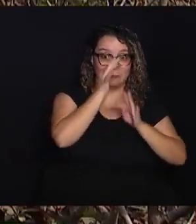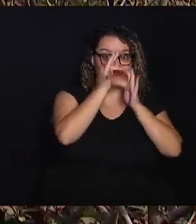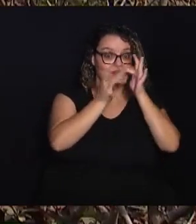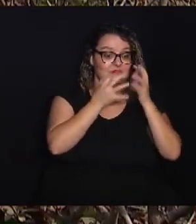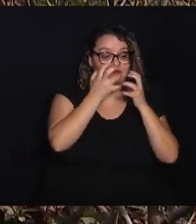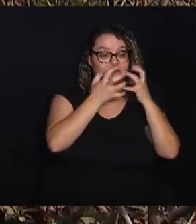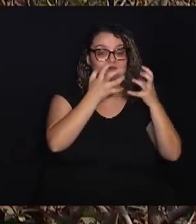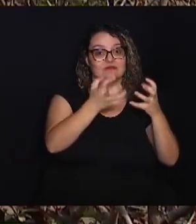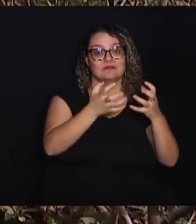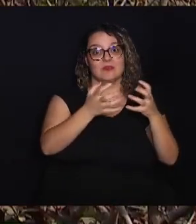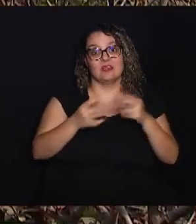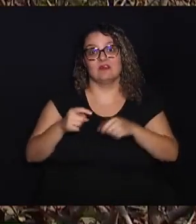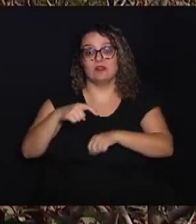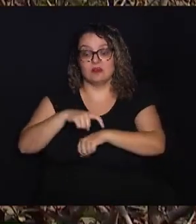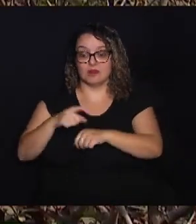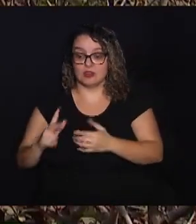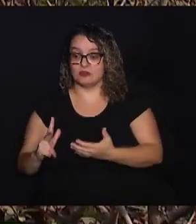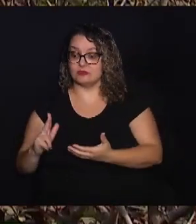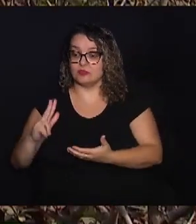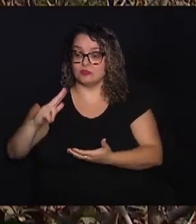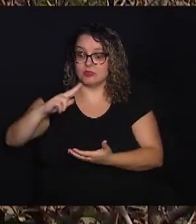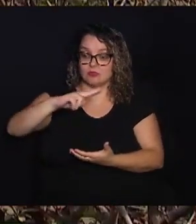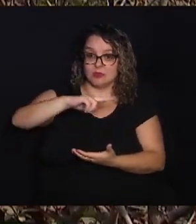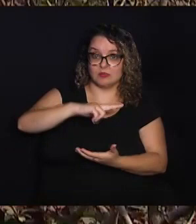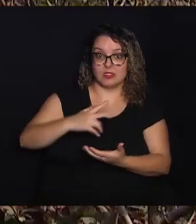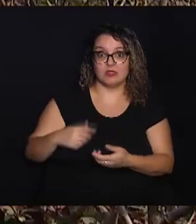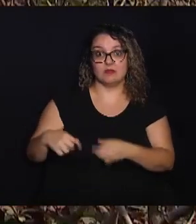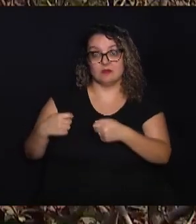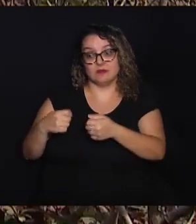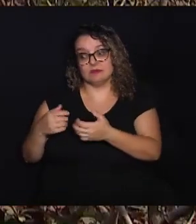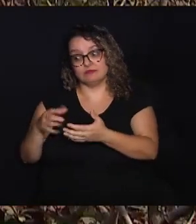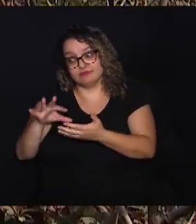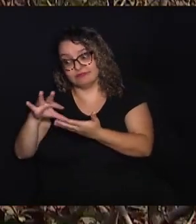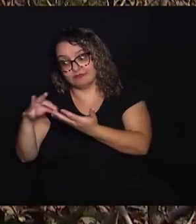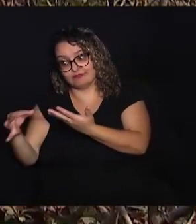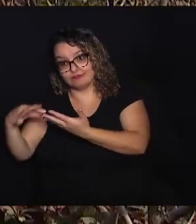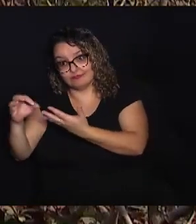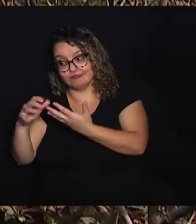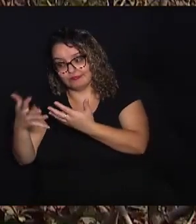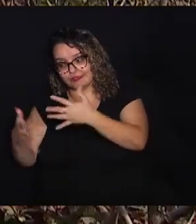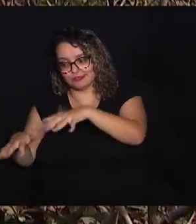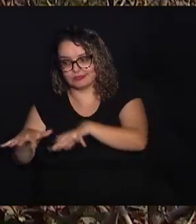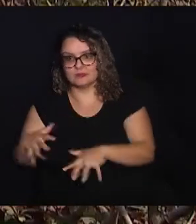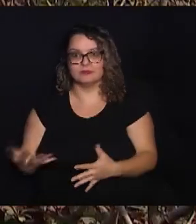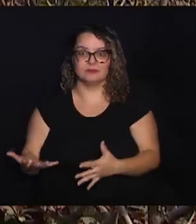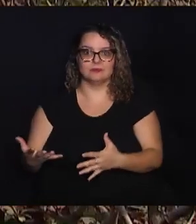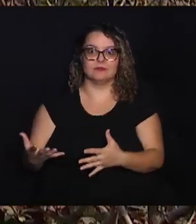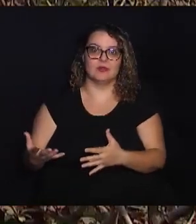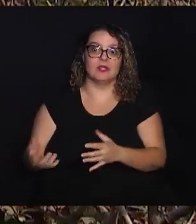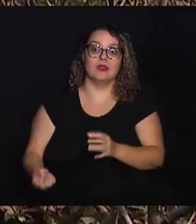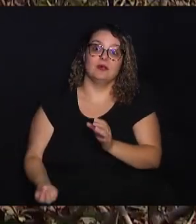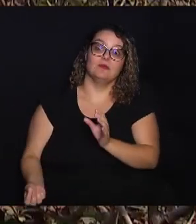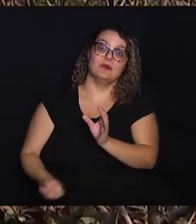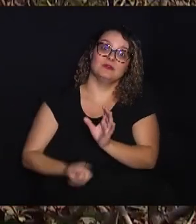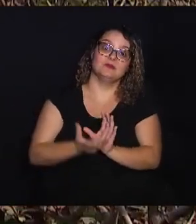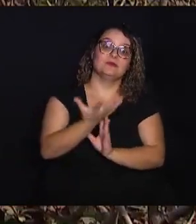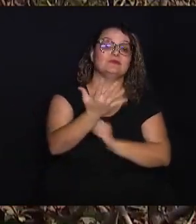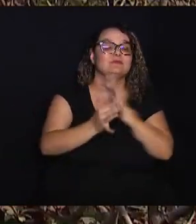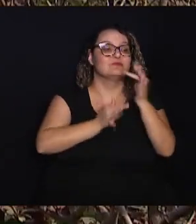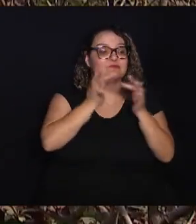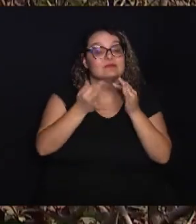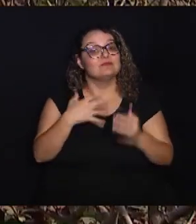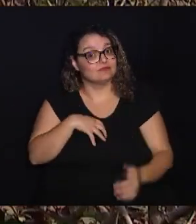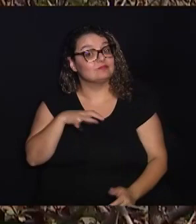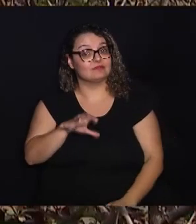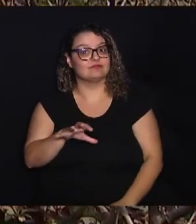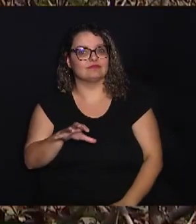ter a época certa que você precisa podar, vai ter a época certa que ela vai perder folhas, e aí ela vai vir uma nova floração, e é bem isso.